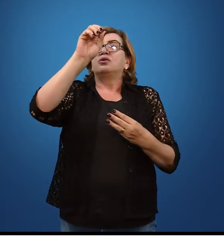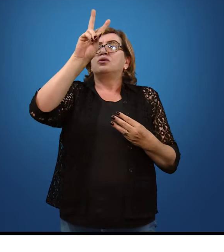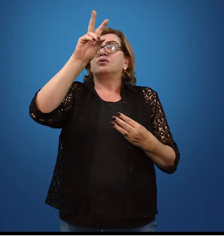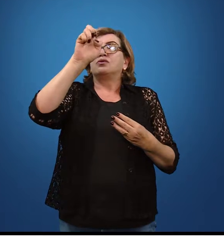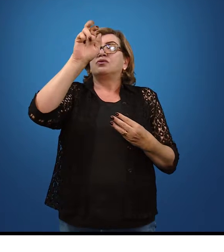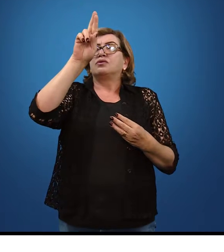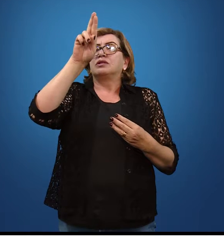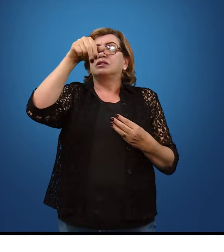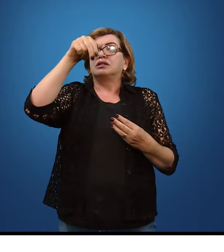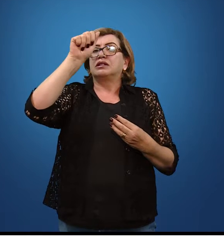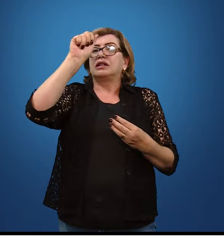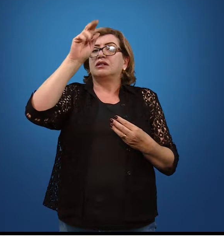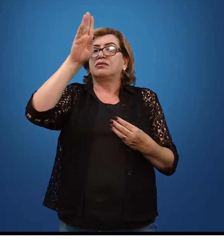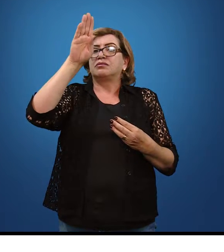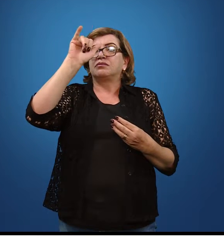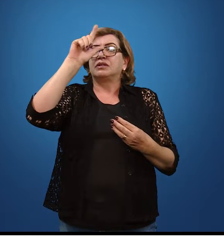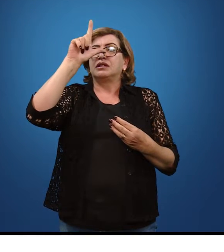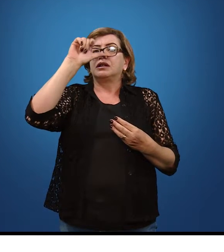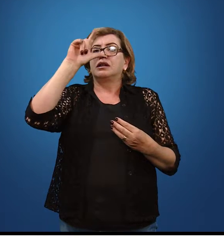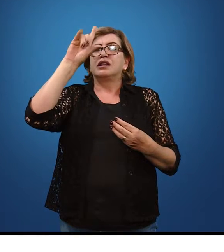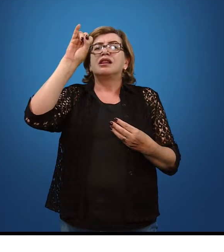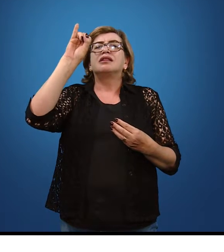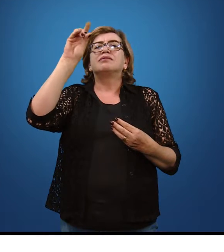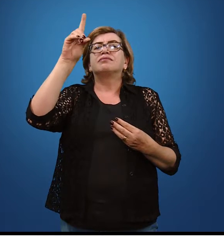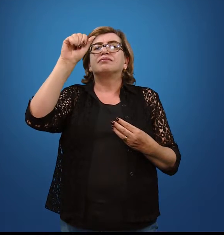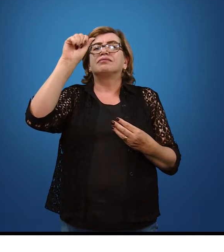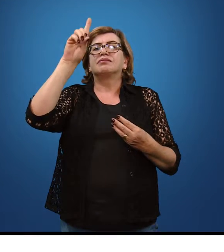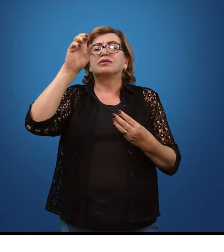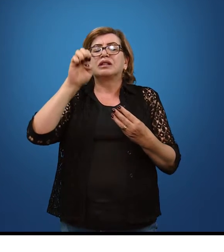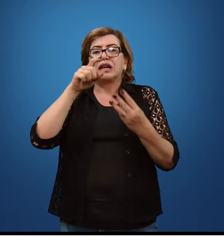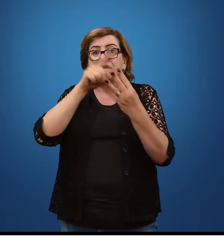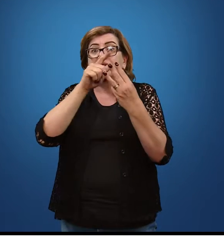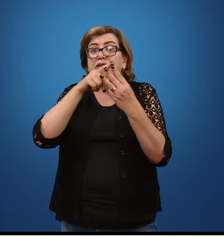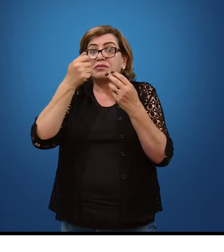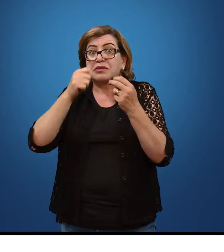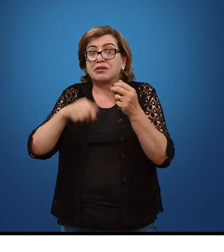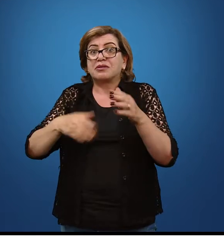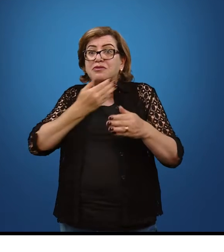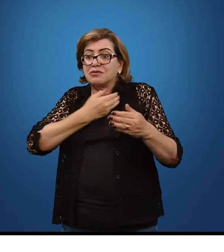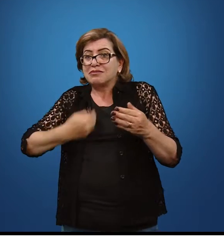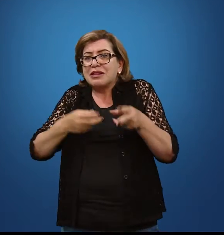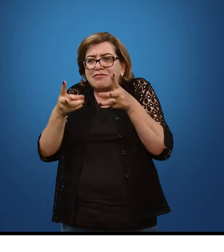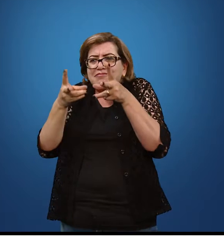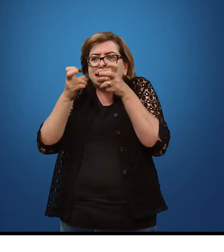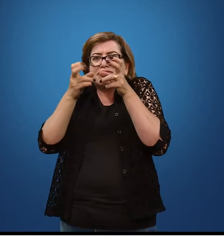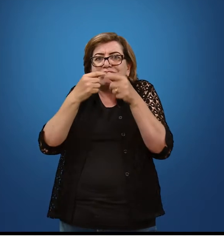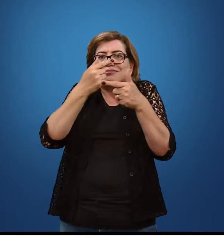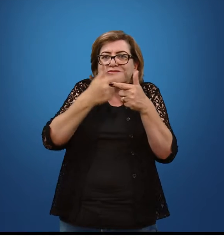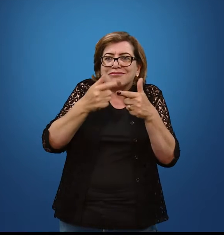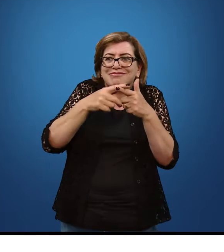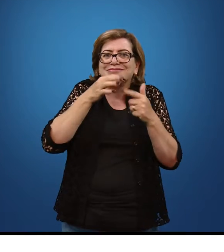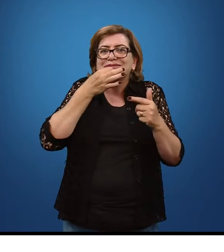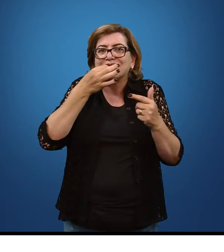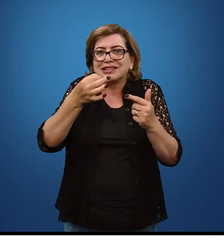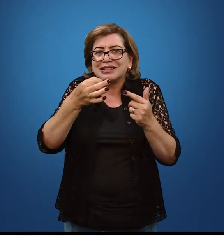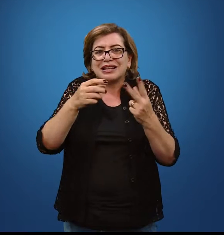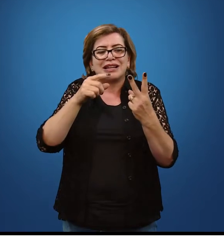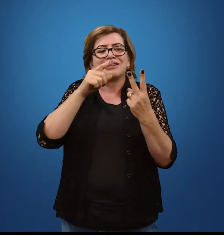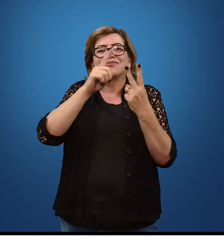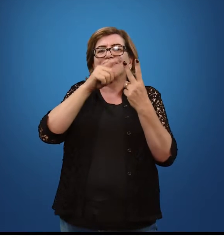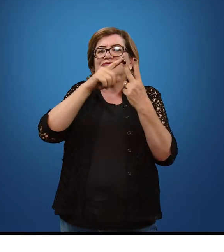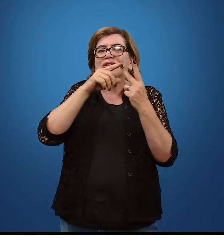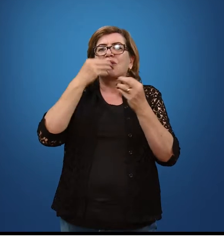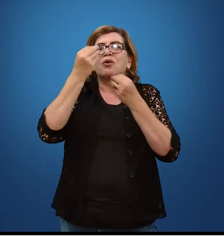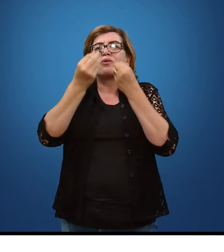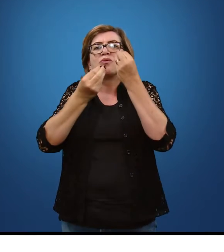referência à capacidade do governo identificar esses problemas críticos. A segunda diz respeito à capacidade do governo articular